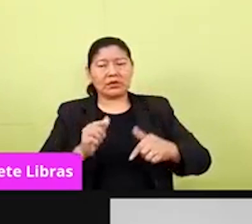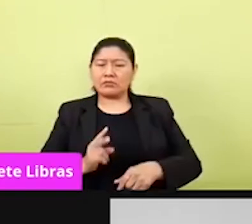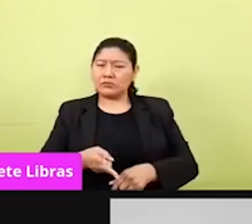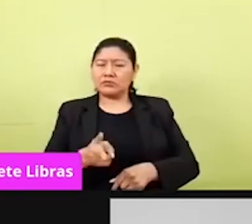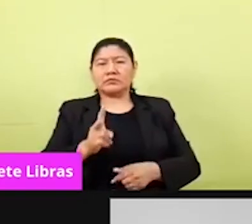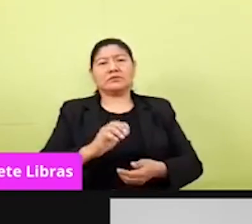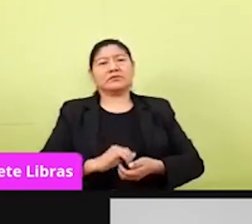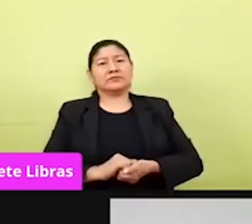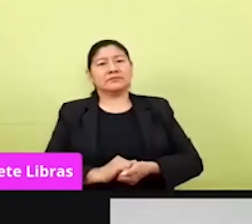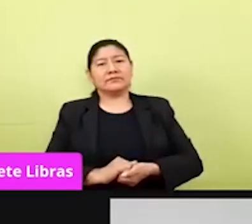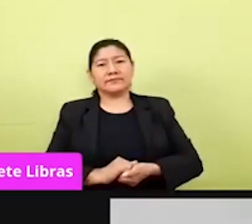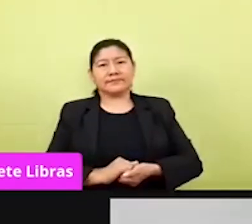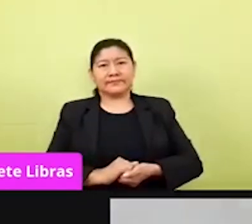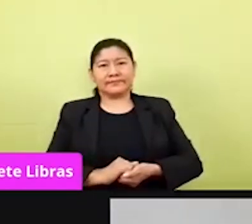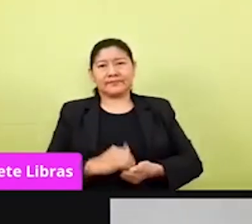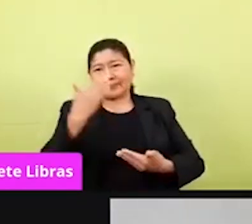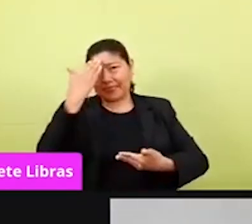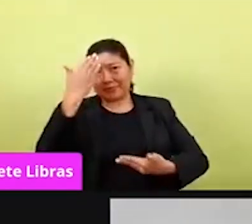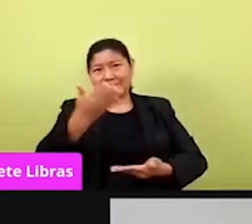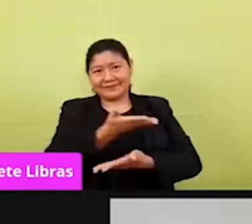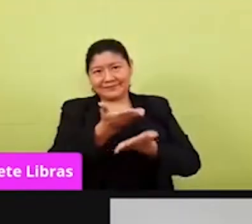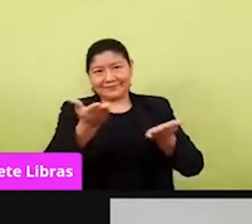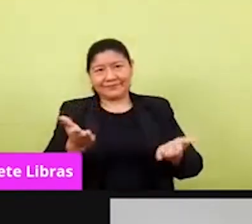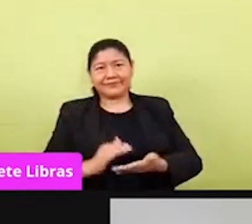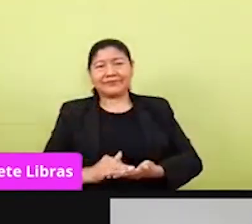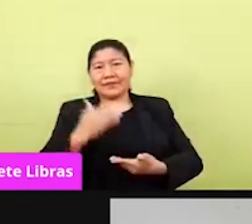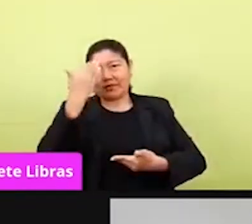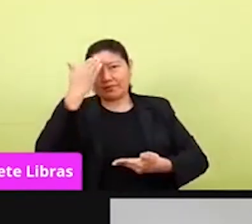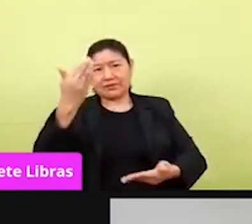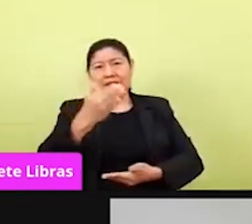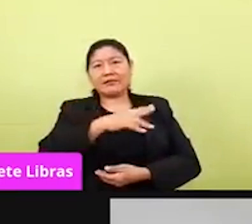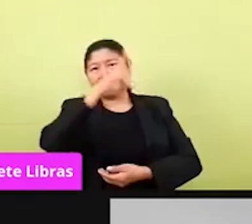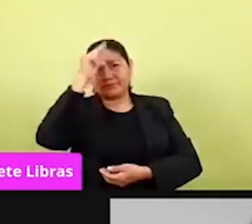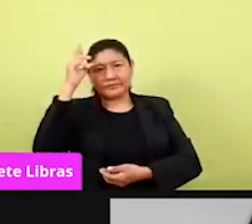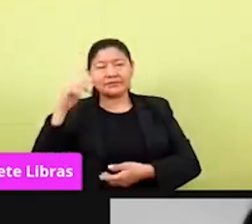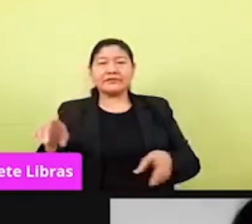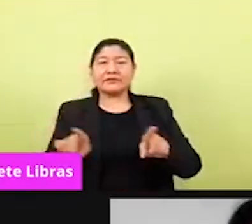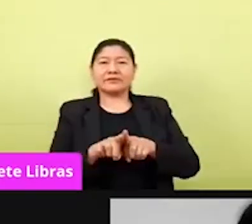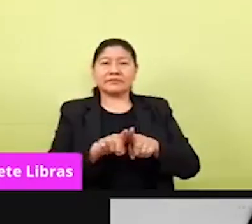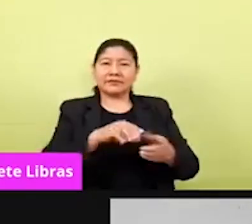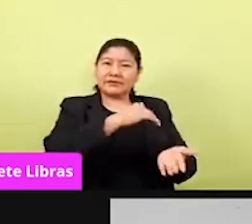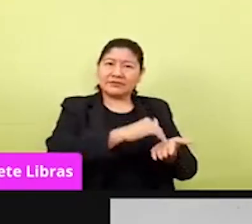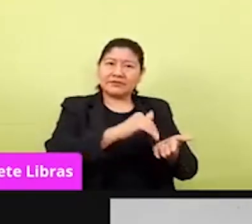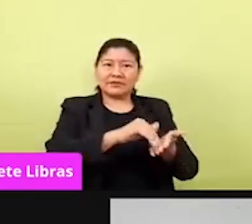luta. Obrigada, Aline. Obrigada, CEMED e CEMU agradecem a